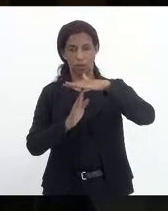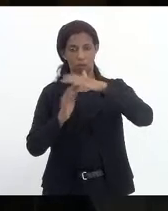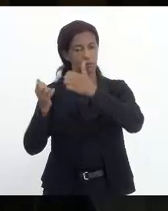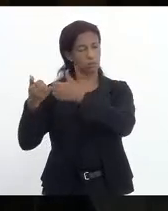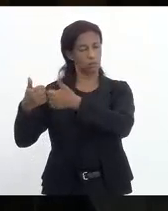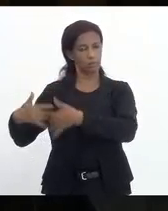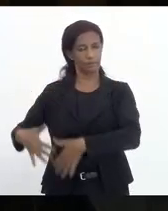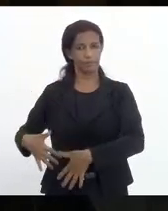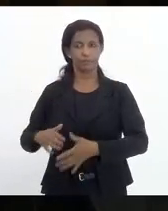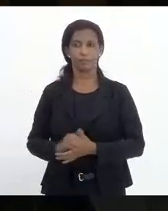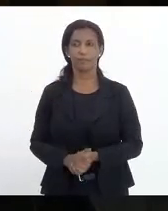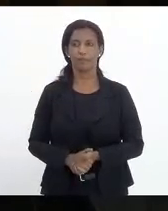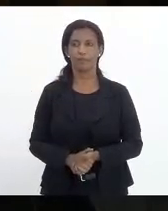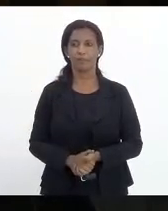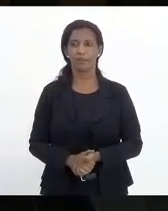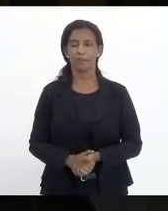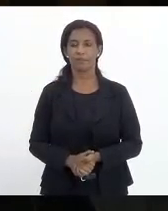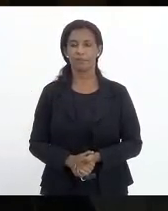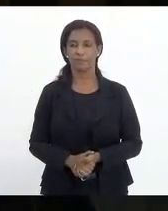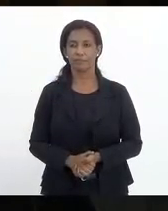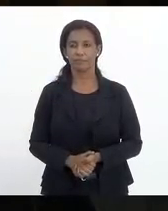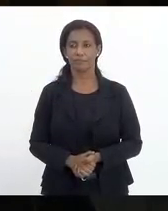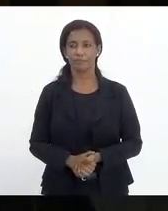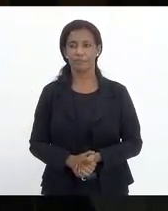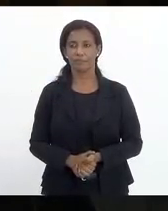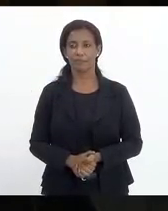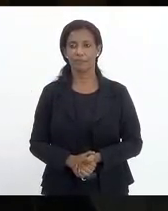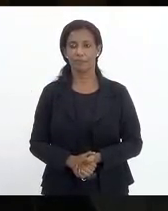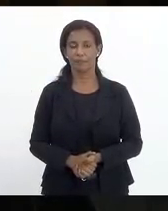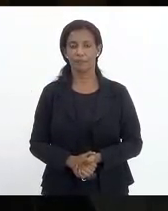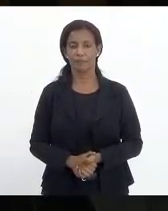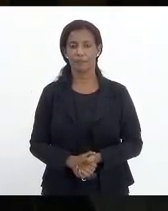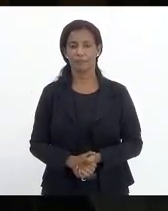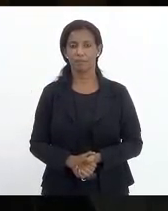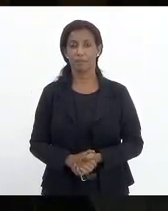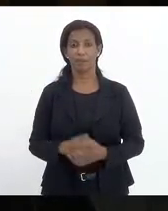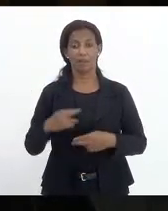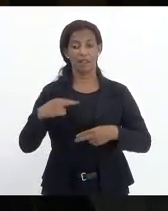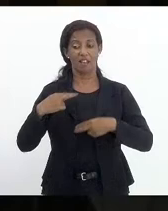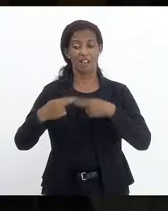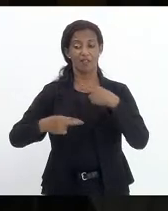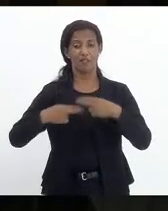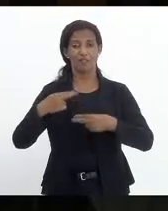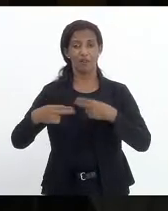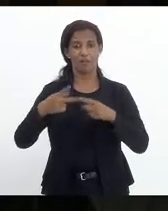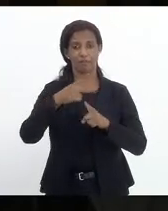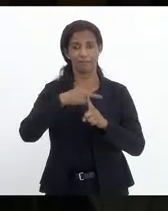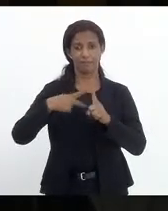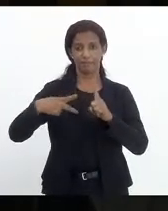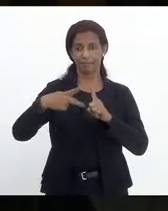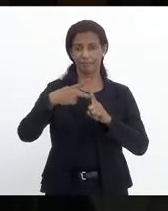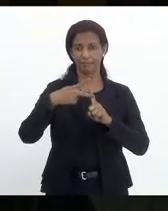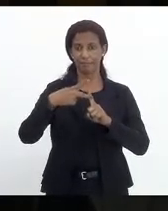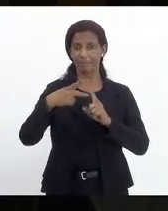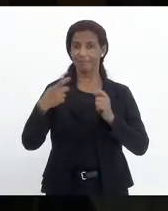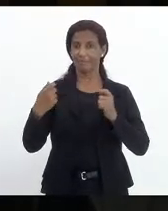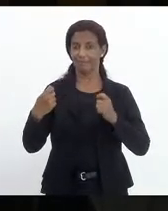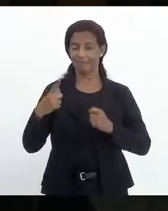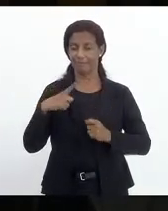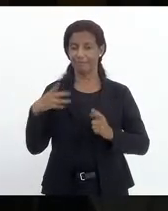dos gastos e finalmente é a reforma da Previdência que tem como